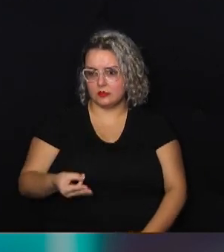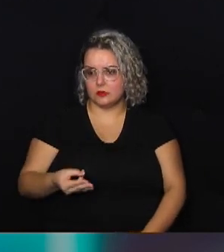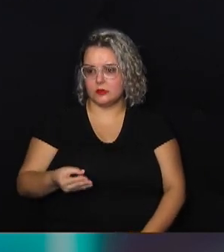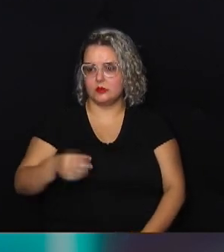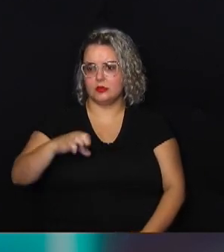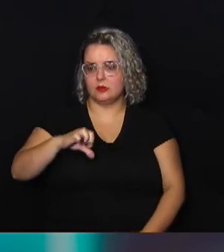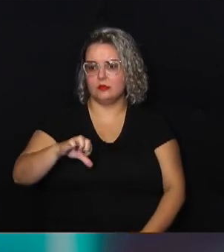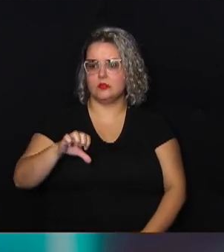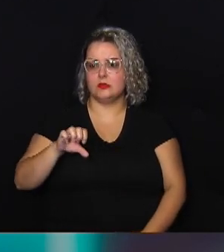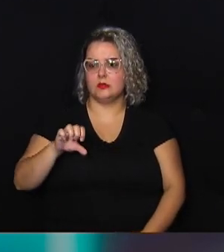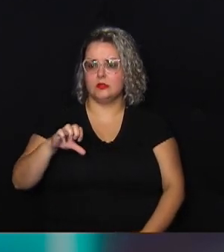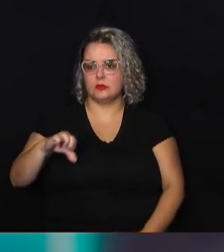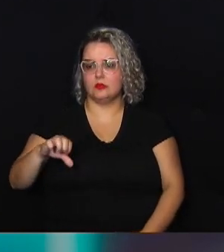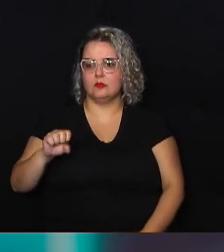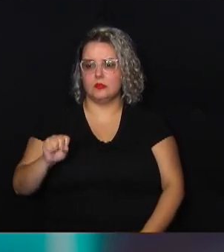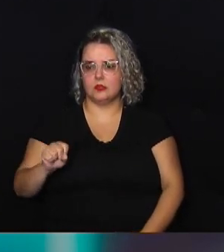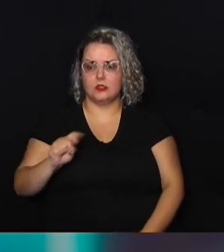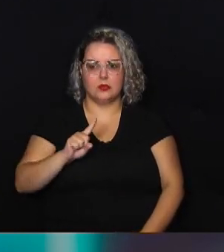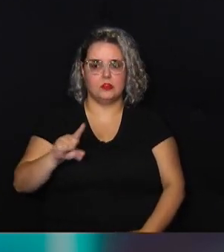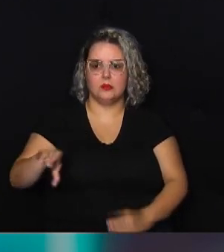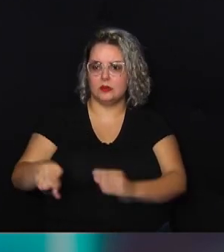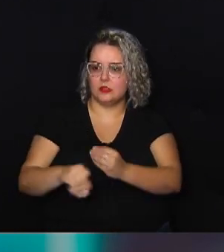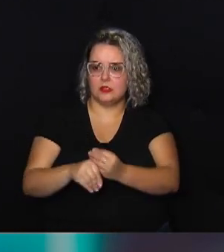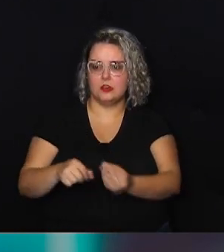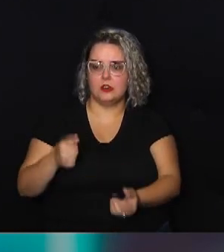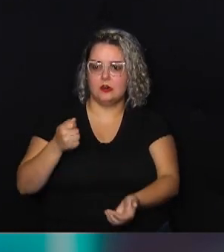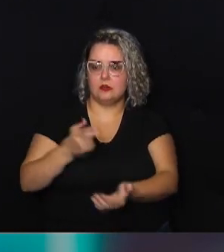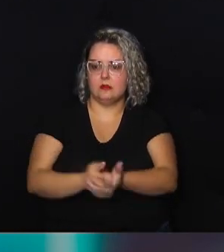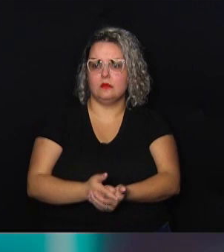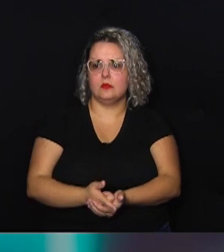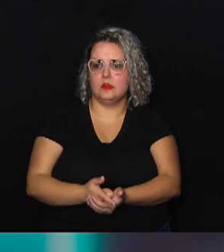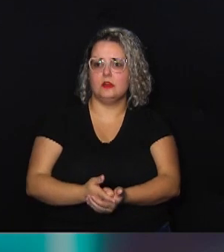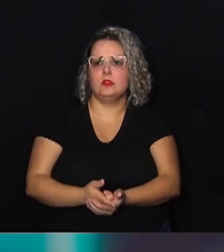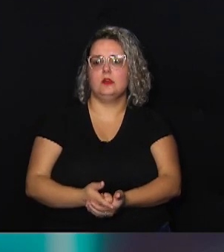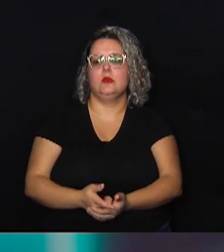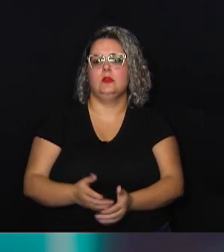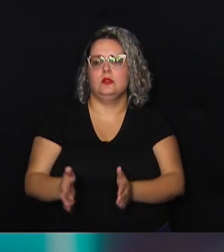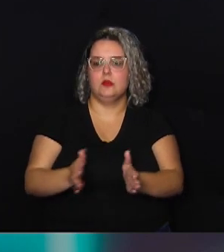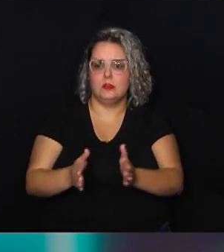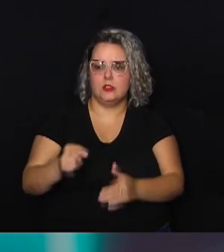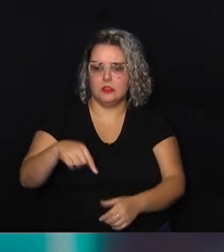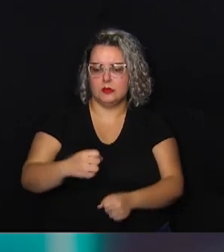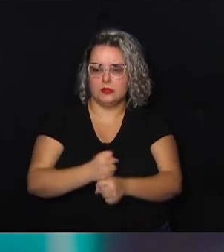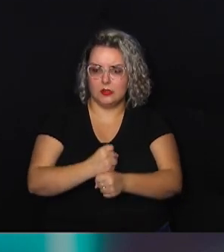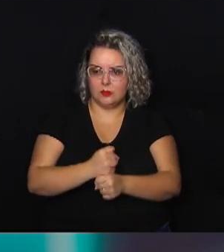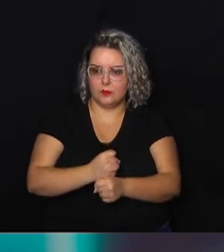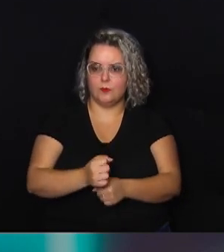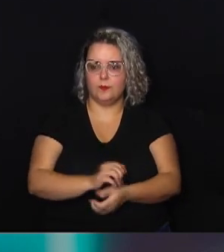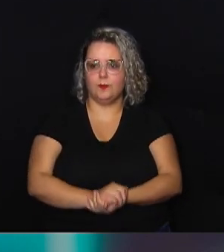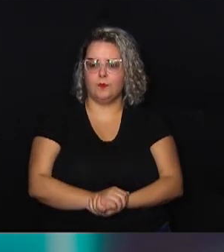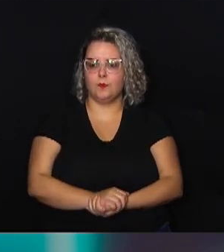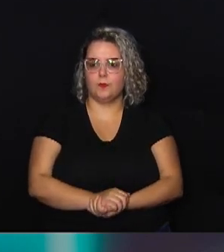25.998.000 que não estão incluídos na liquidação, que serão liquidados no exercício presente.